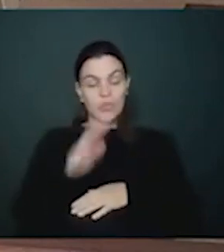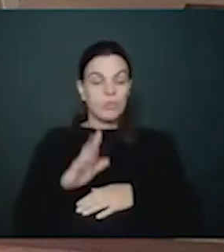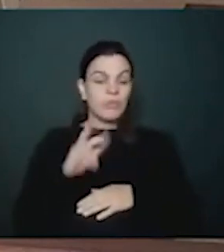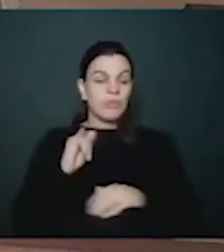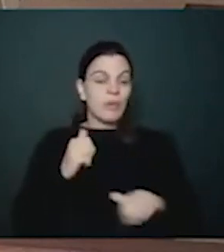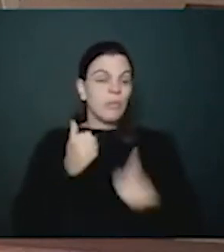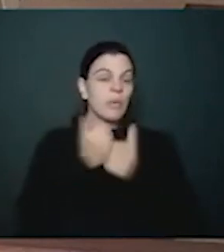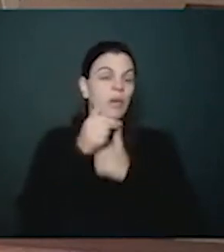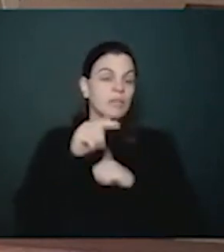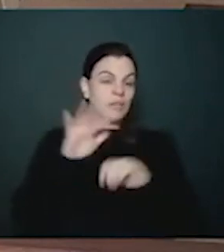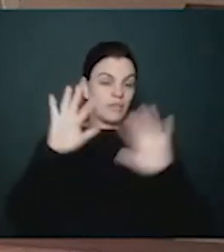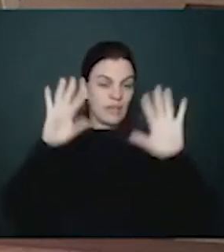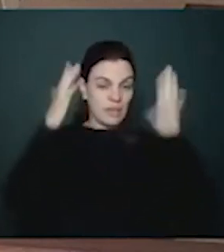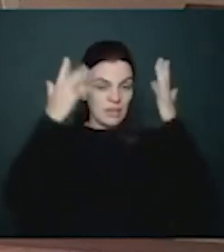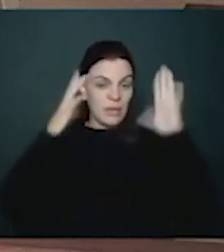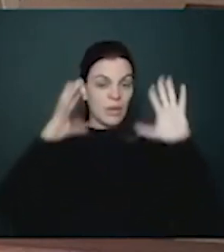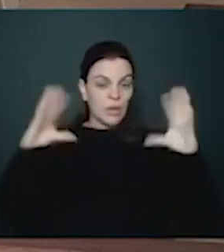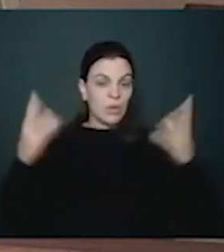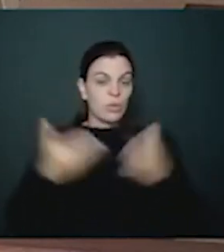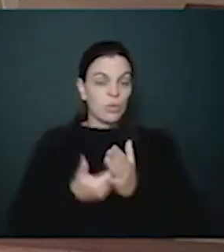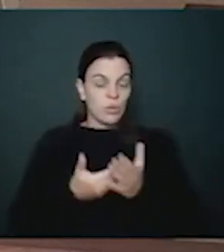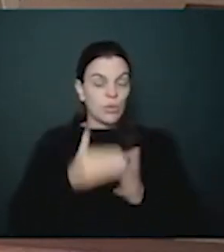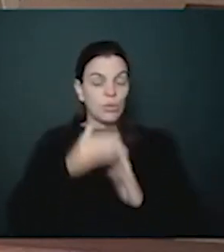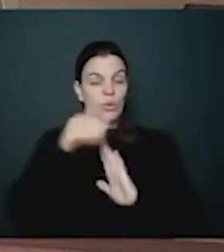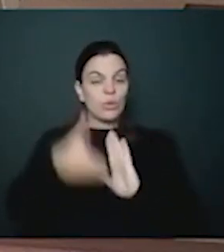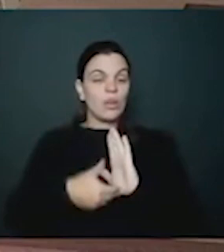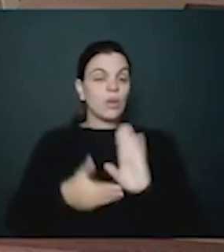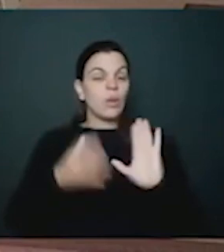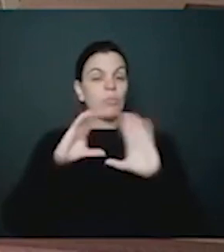que toda a comunidade celebre o dia